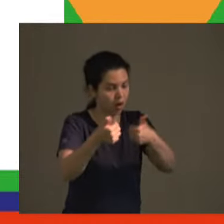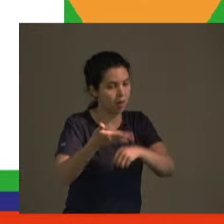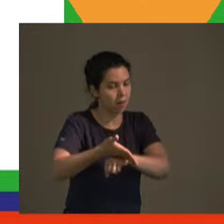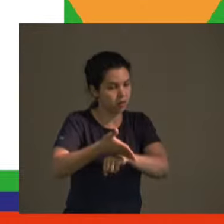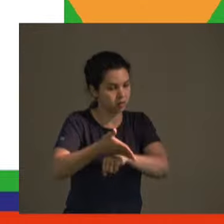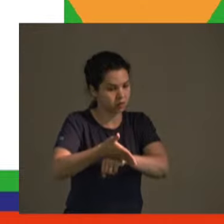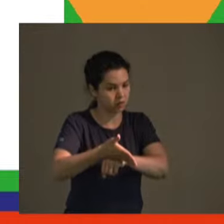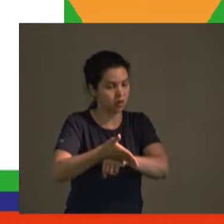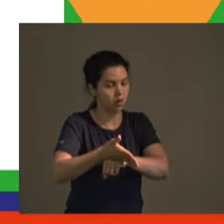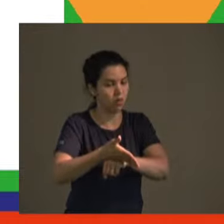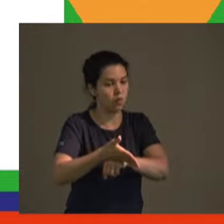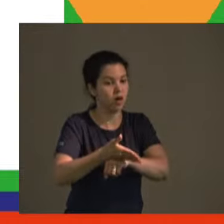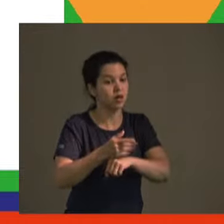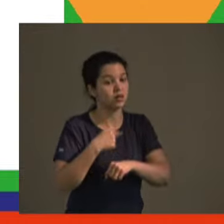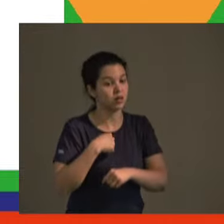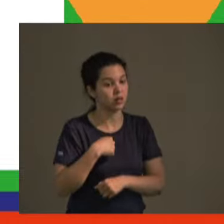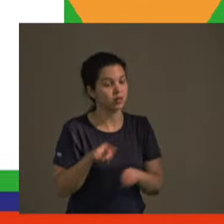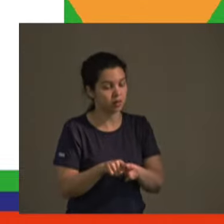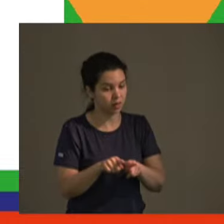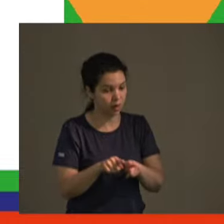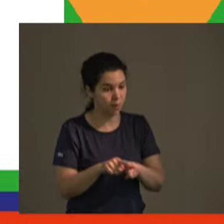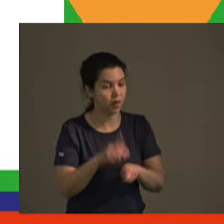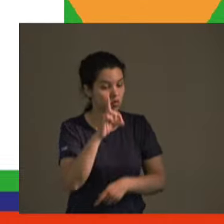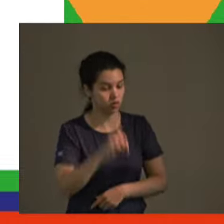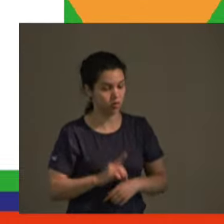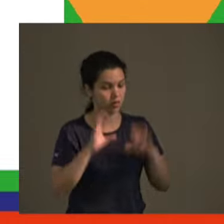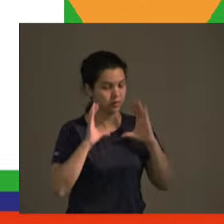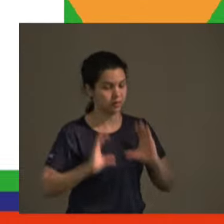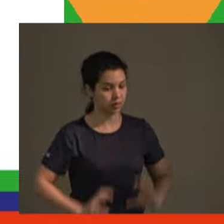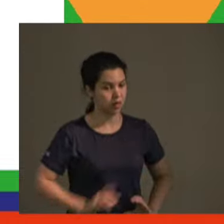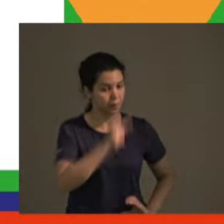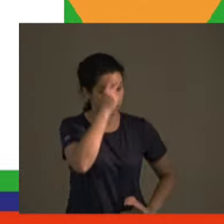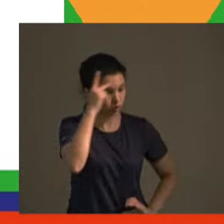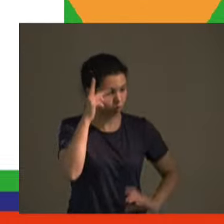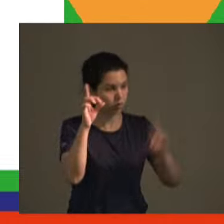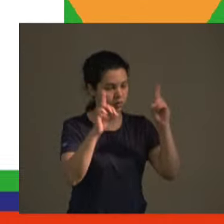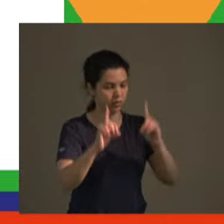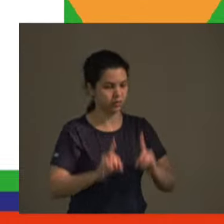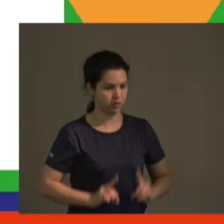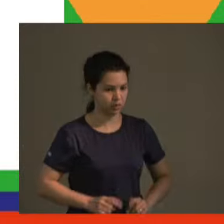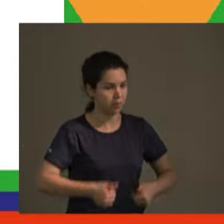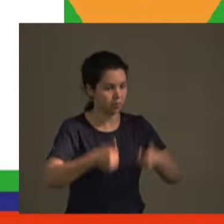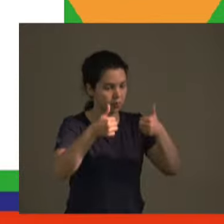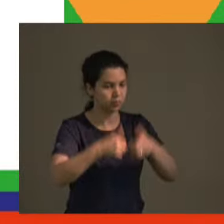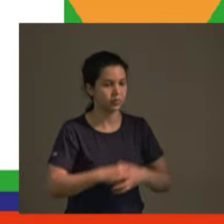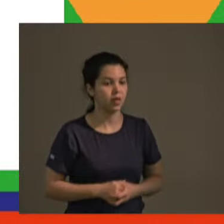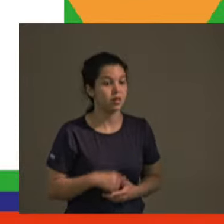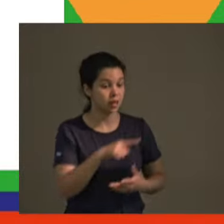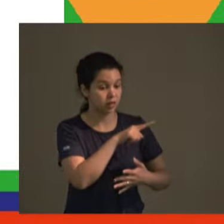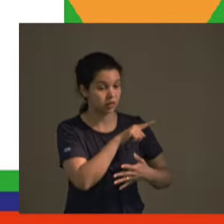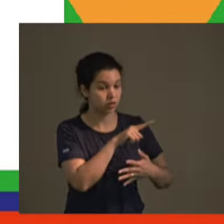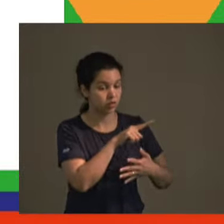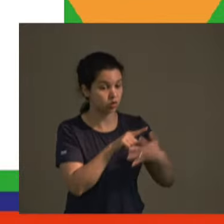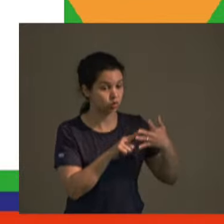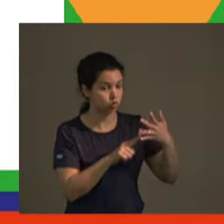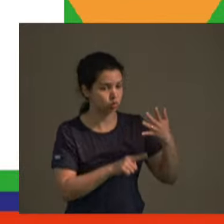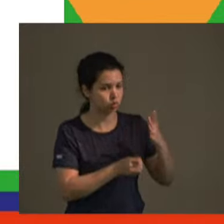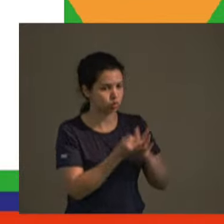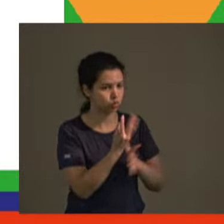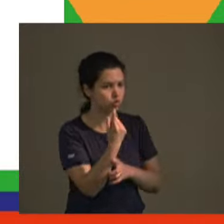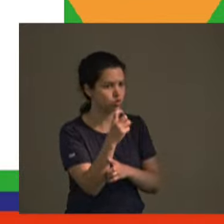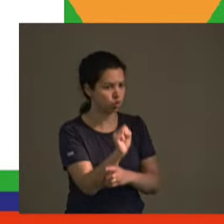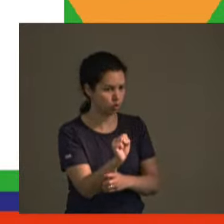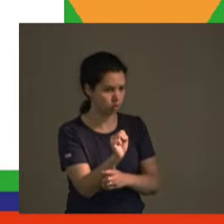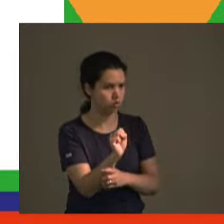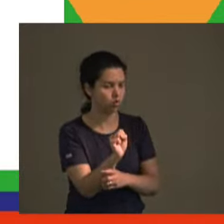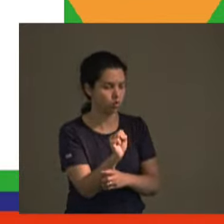e exercício da cidadania das pessoas com deficiência, ela tem 18 ações. O eixo enfrentamento ao